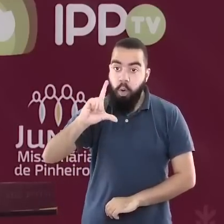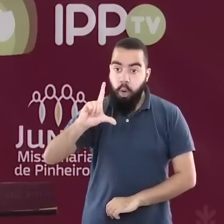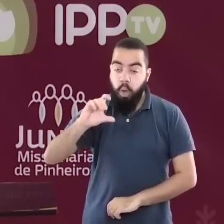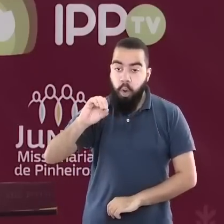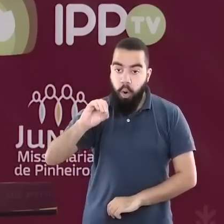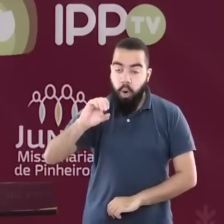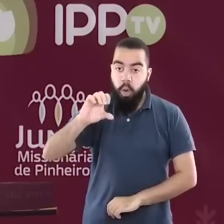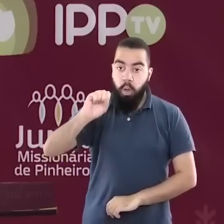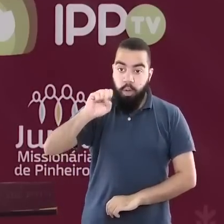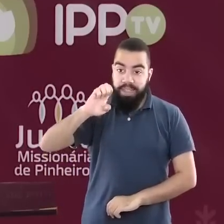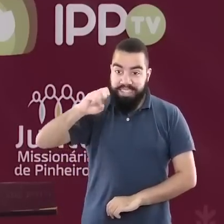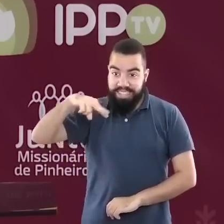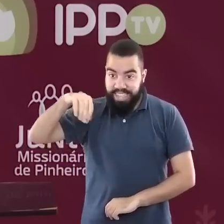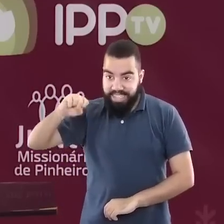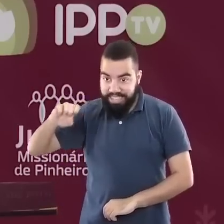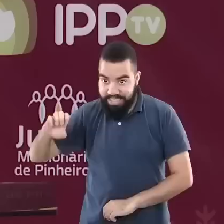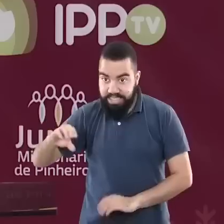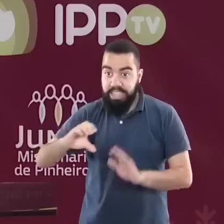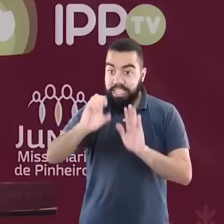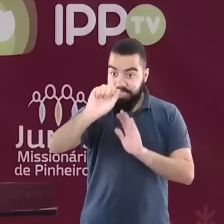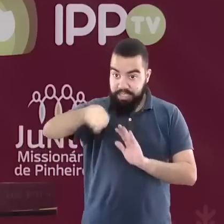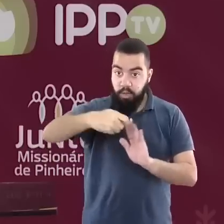e viemos para adorá-lo